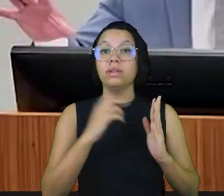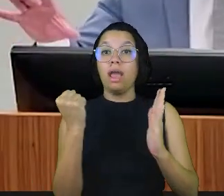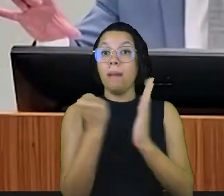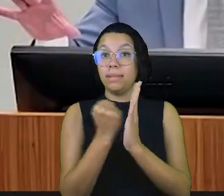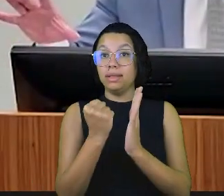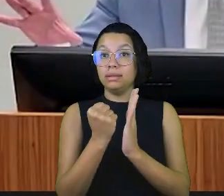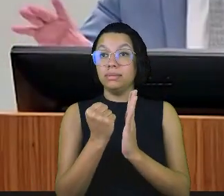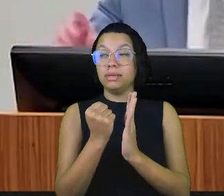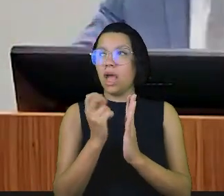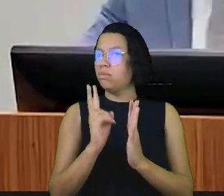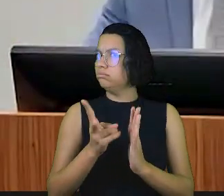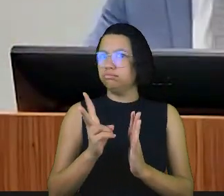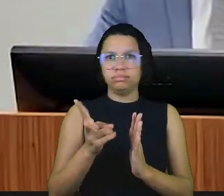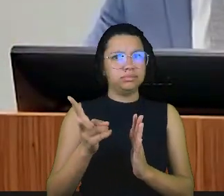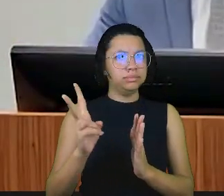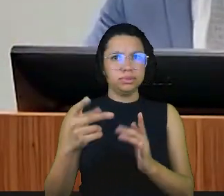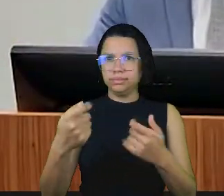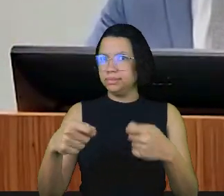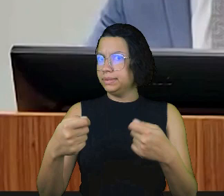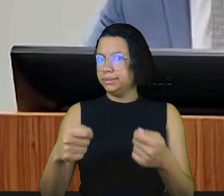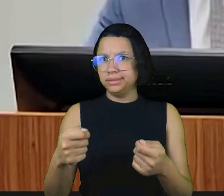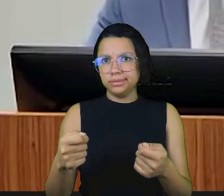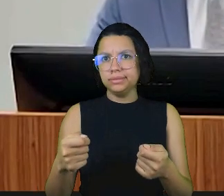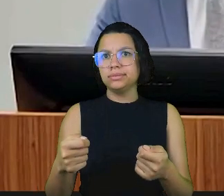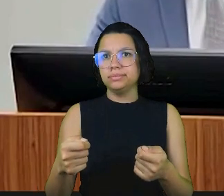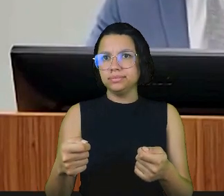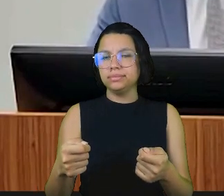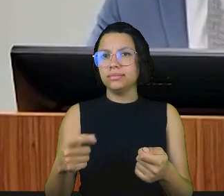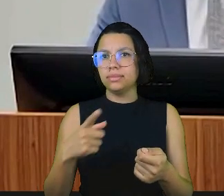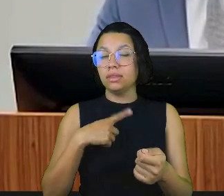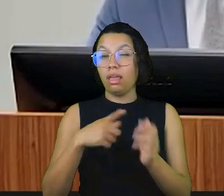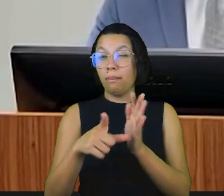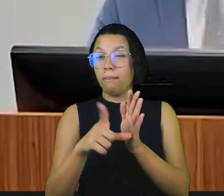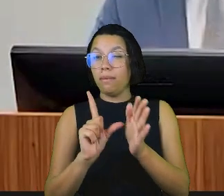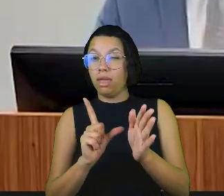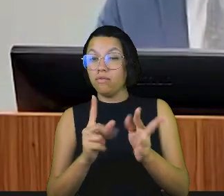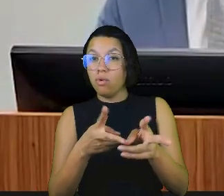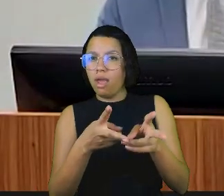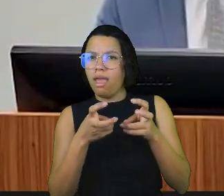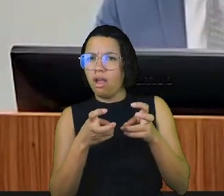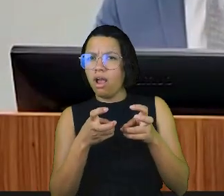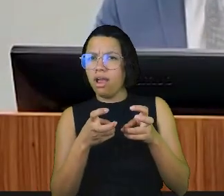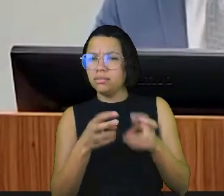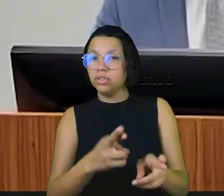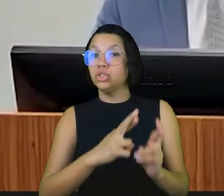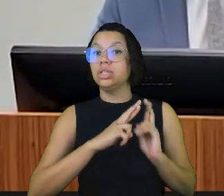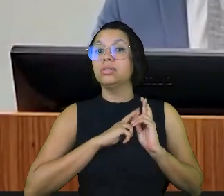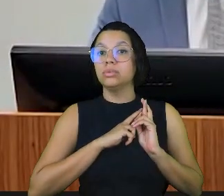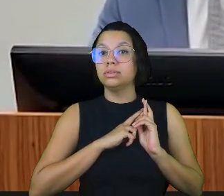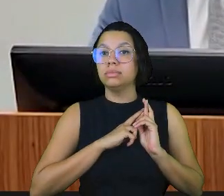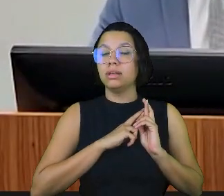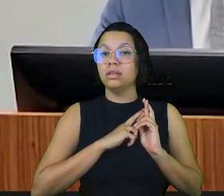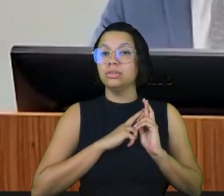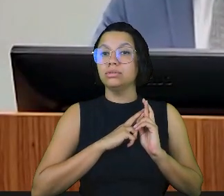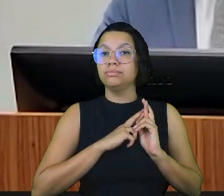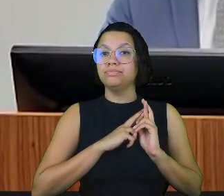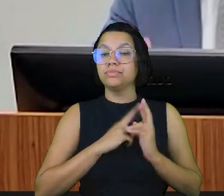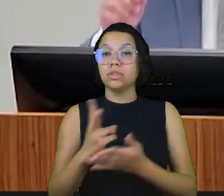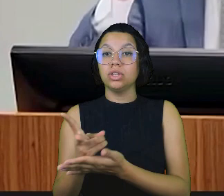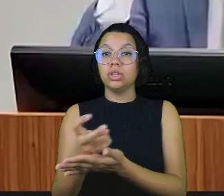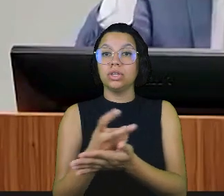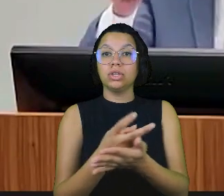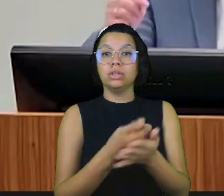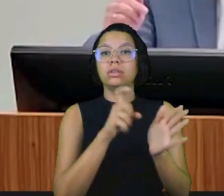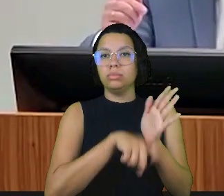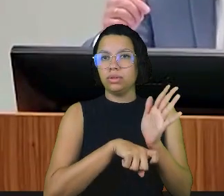patrimonial, nem sempre é preciso o prévio reconhecimento de responsabilidade tributária.